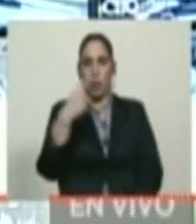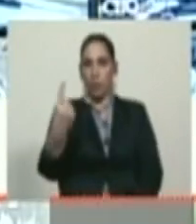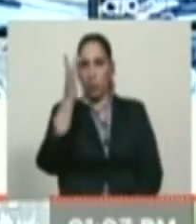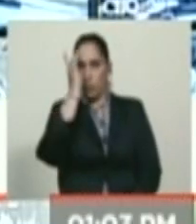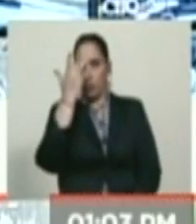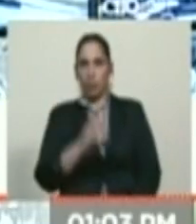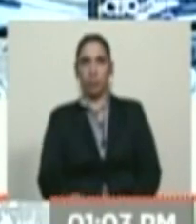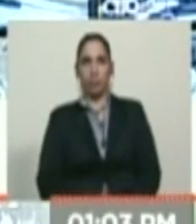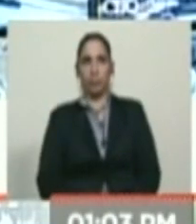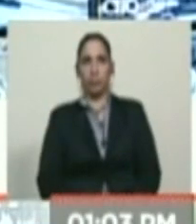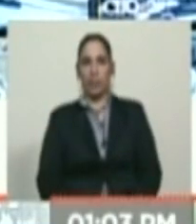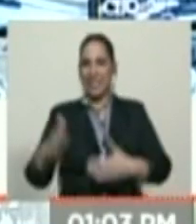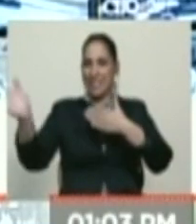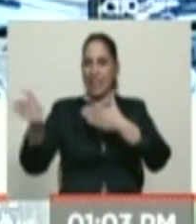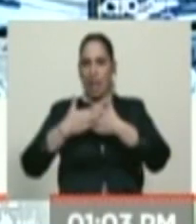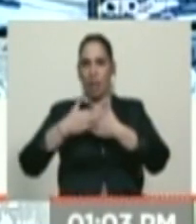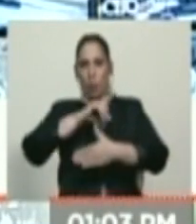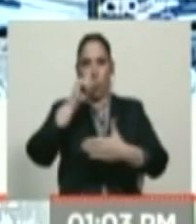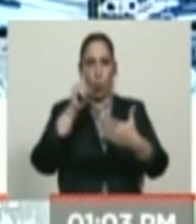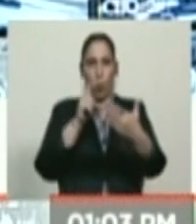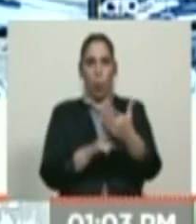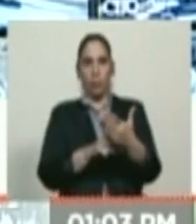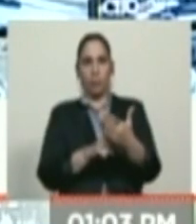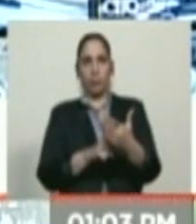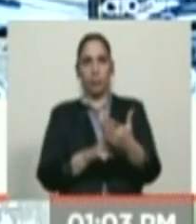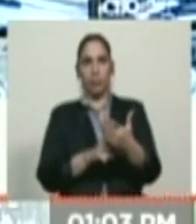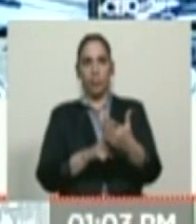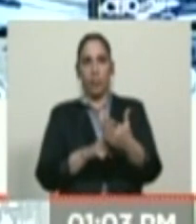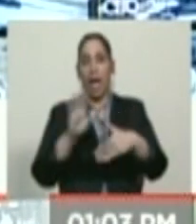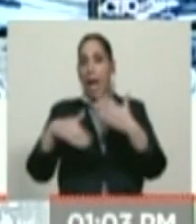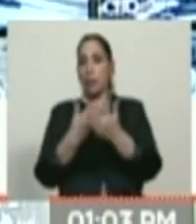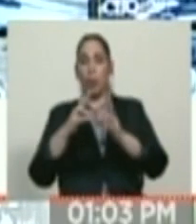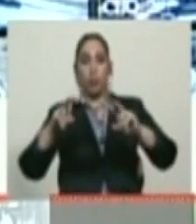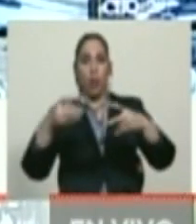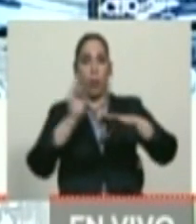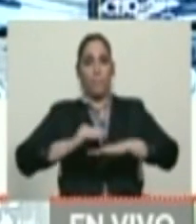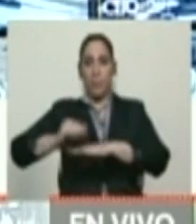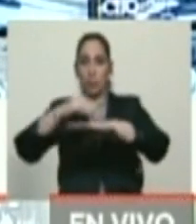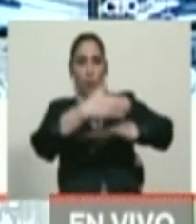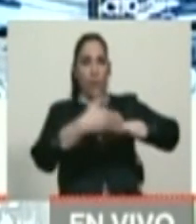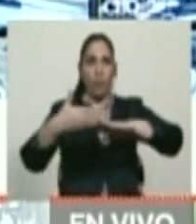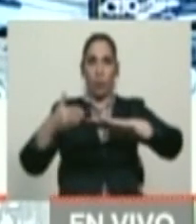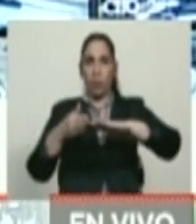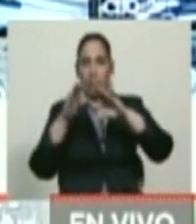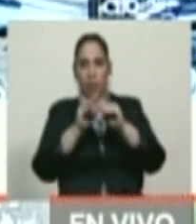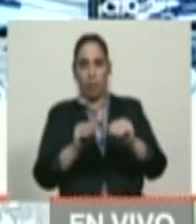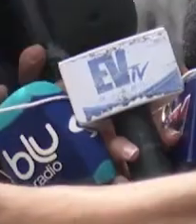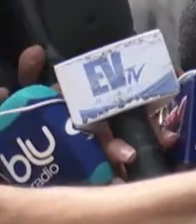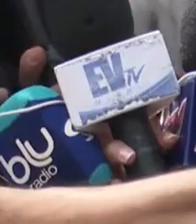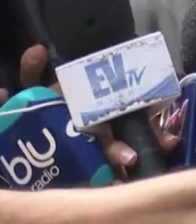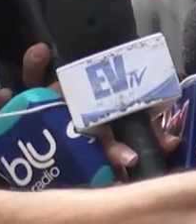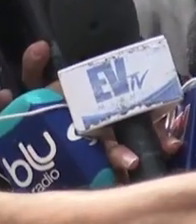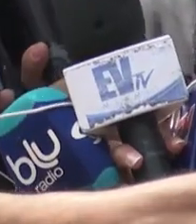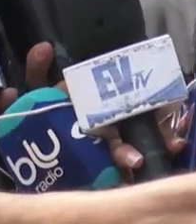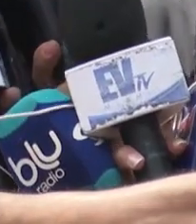brasil maduro rejeita a entrada de alimentos e remédios por considerar uma brecha para uma intervenção militar estrangeira no país